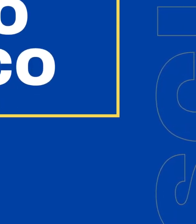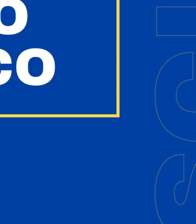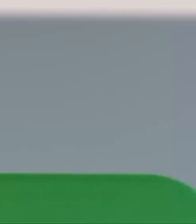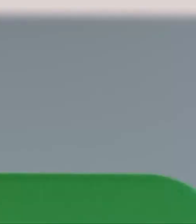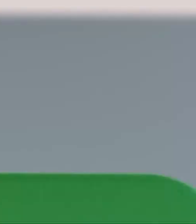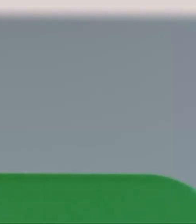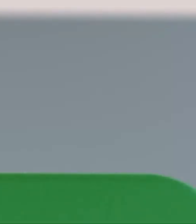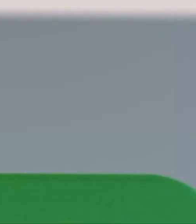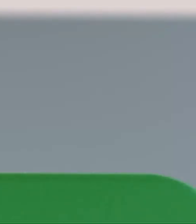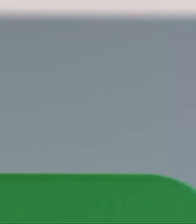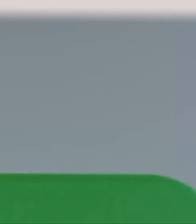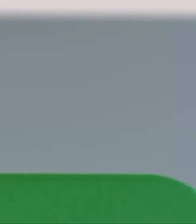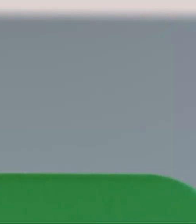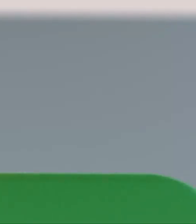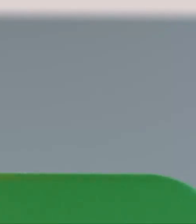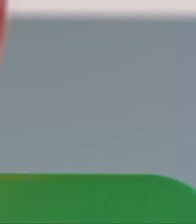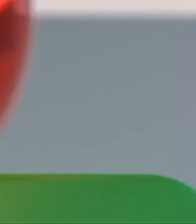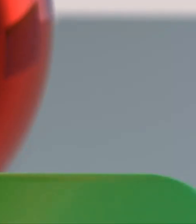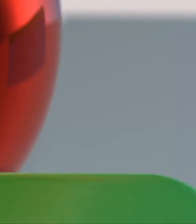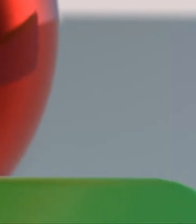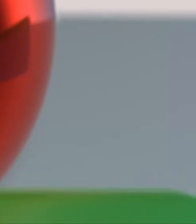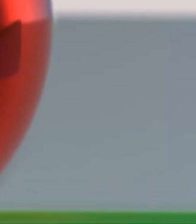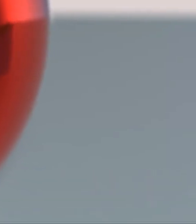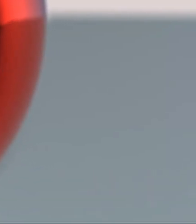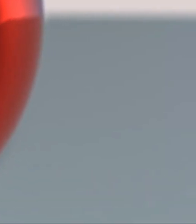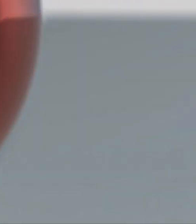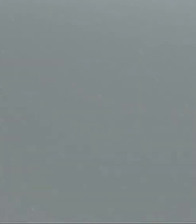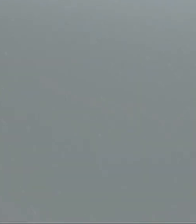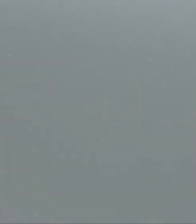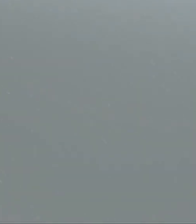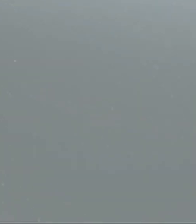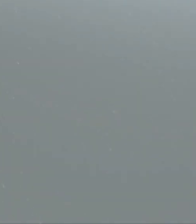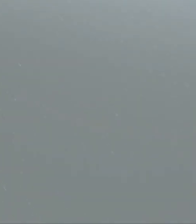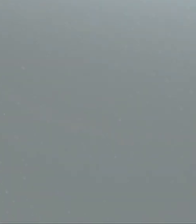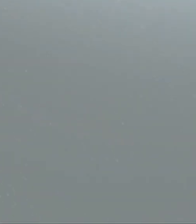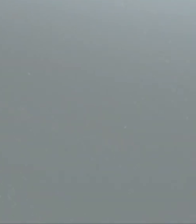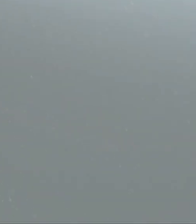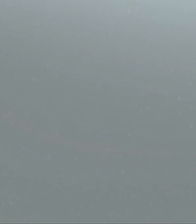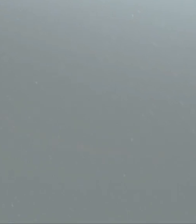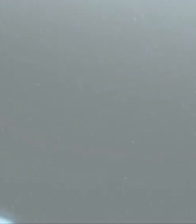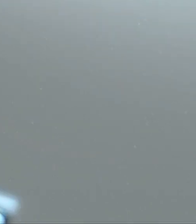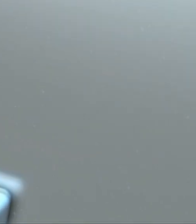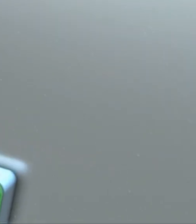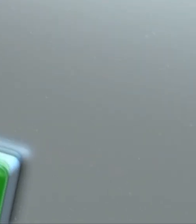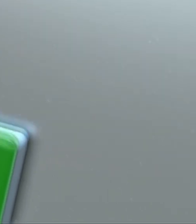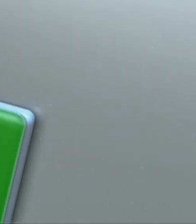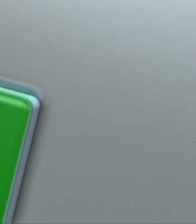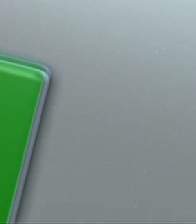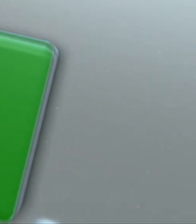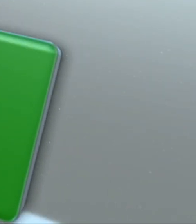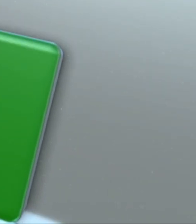Vamos seguir para o sétimo princípio, que às vezes os governos podem melhorar o resultado dos mercados. É quase o